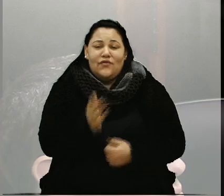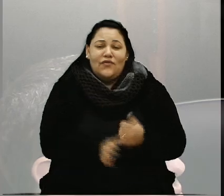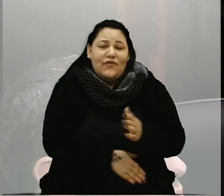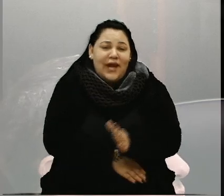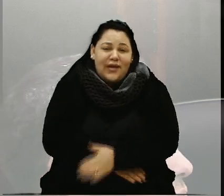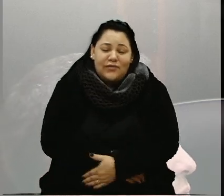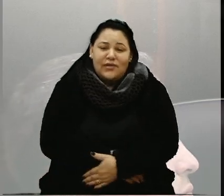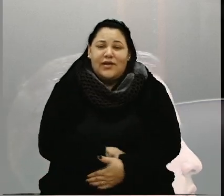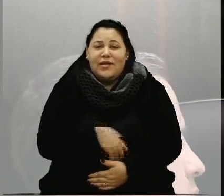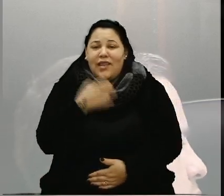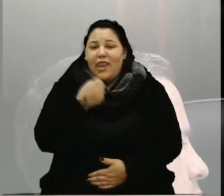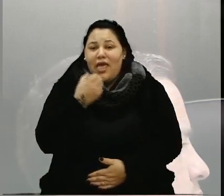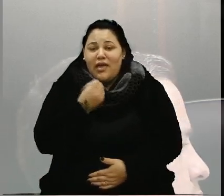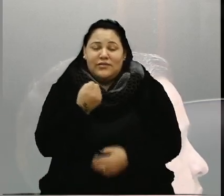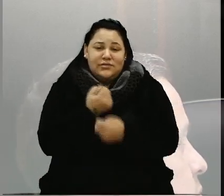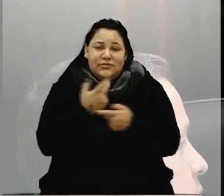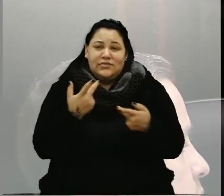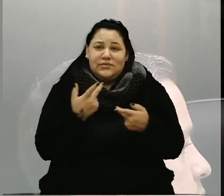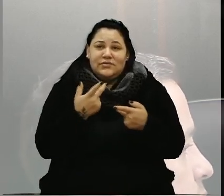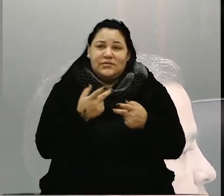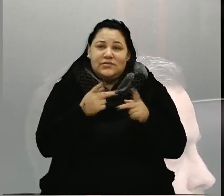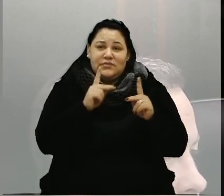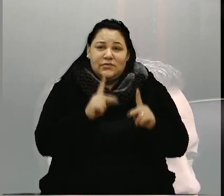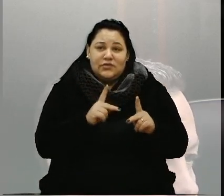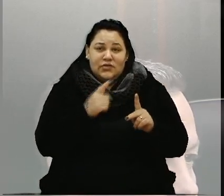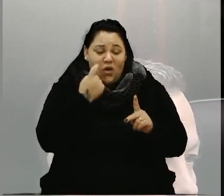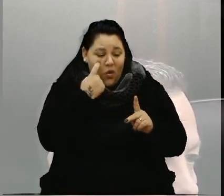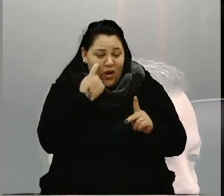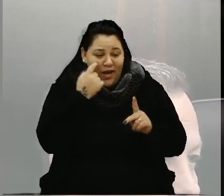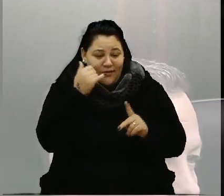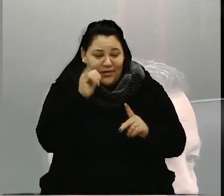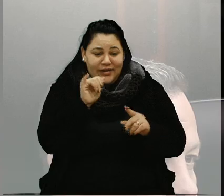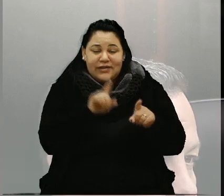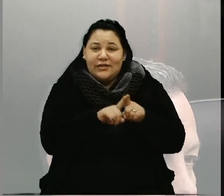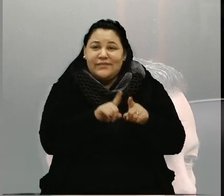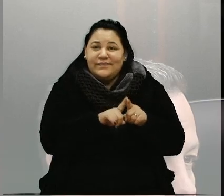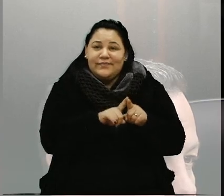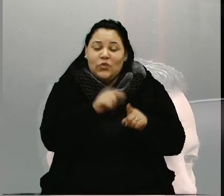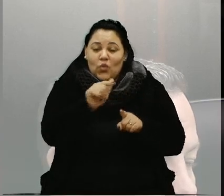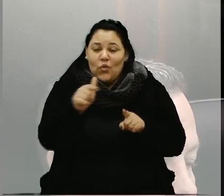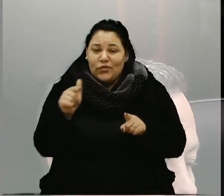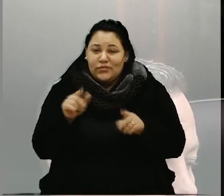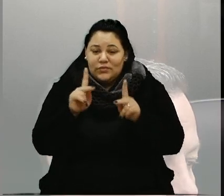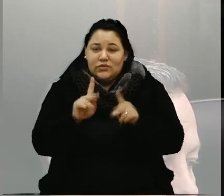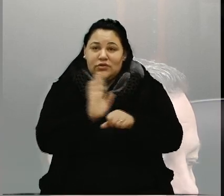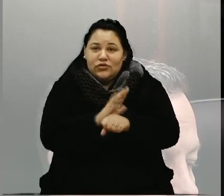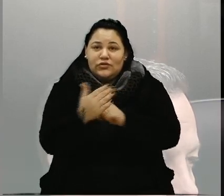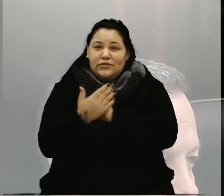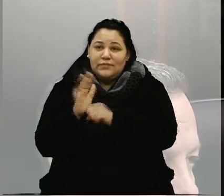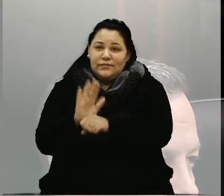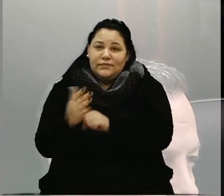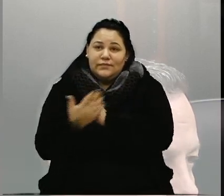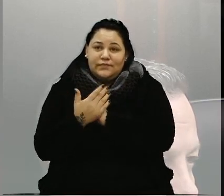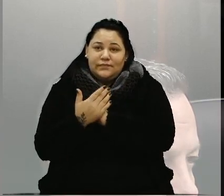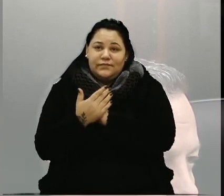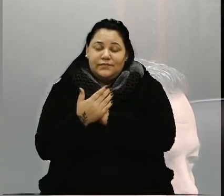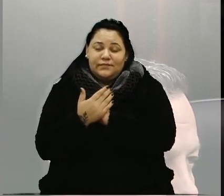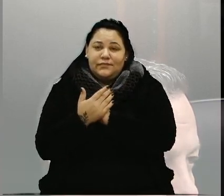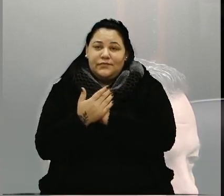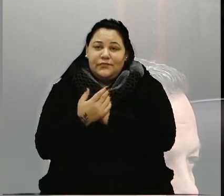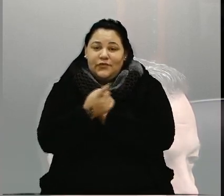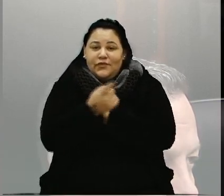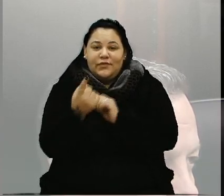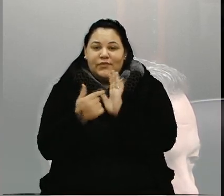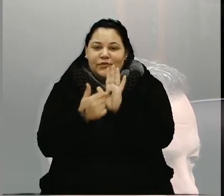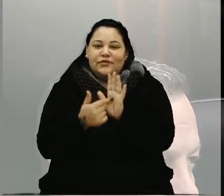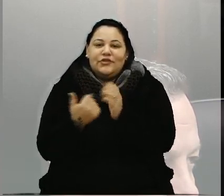pessoas, hoje em dia, é só olhar o celular, a vaquinha que está aí correndo de um de outro. Quando aparece você, só chegou a mão